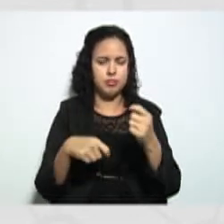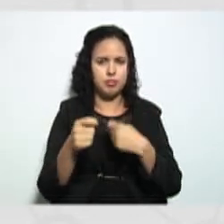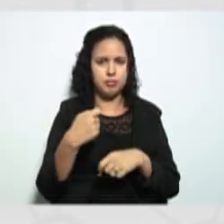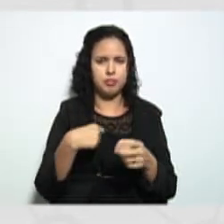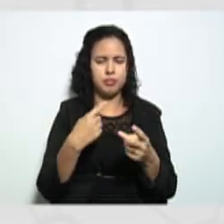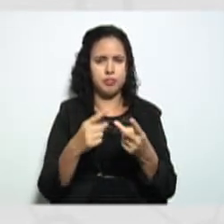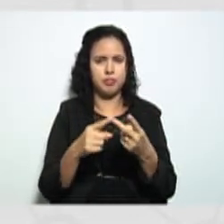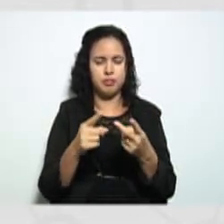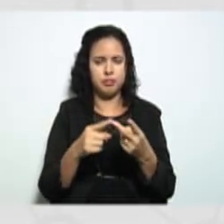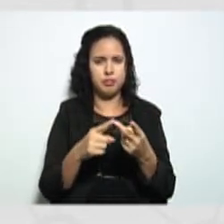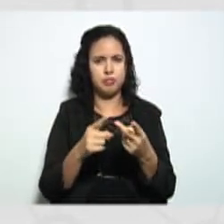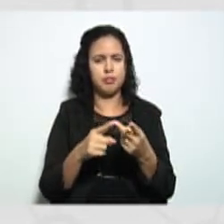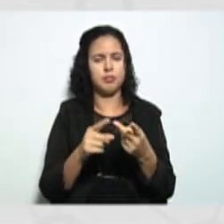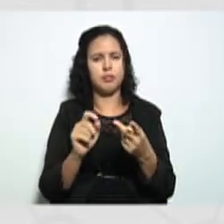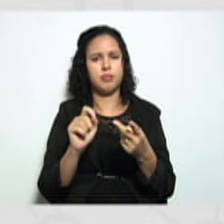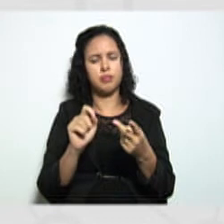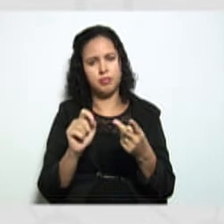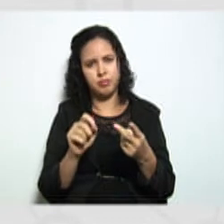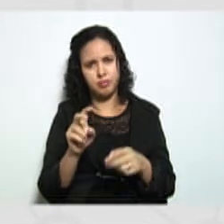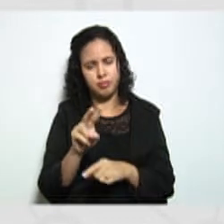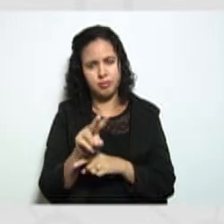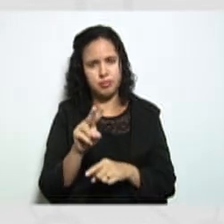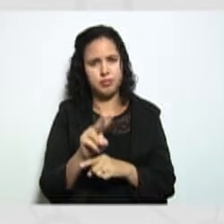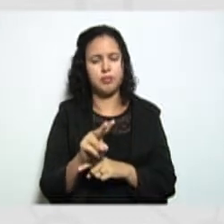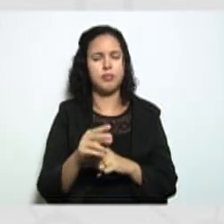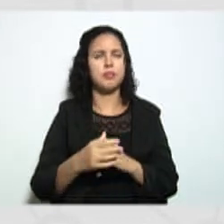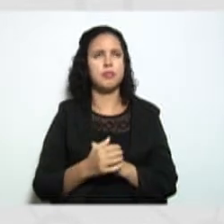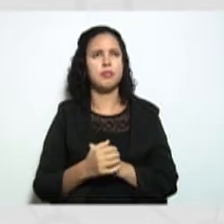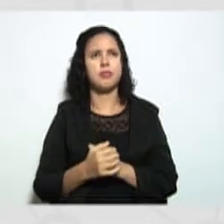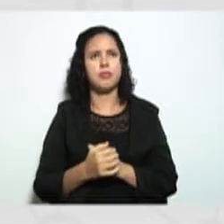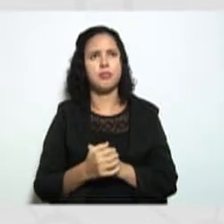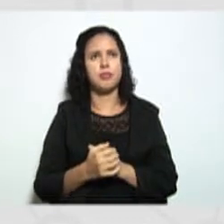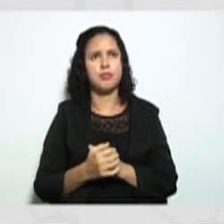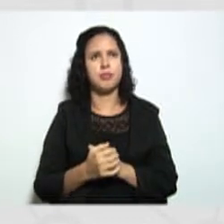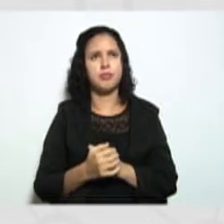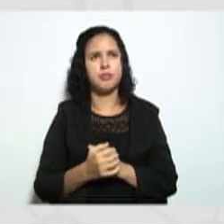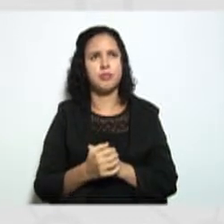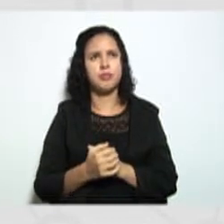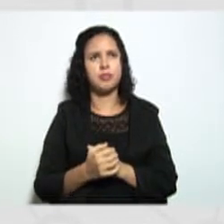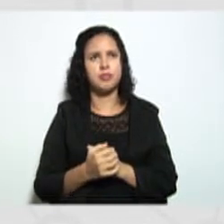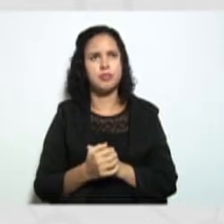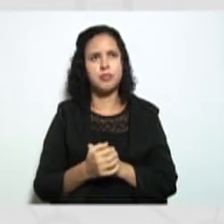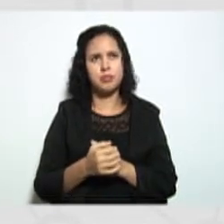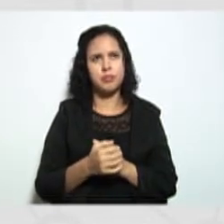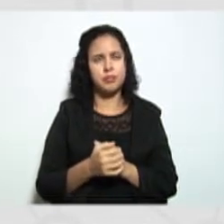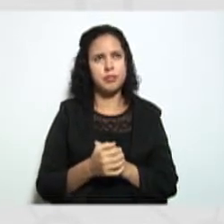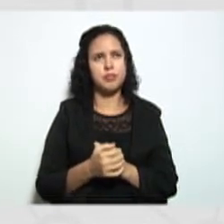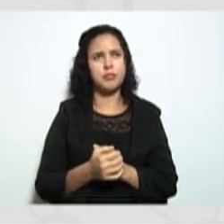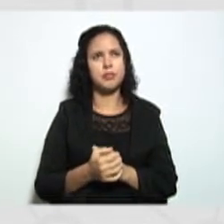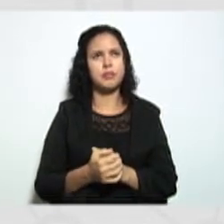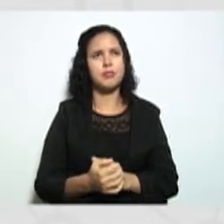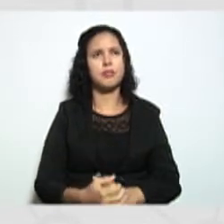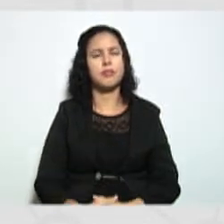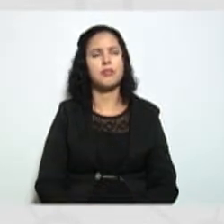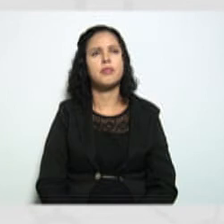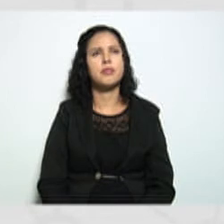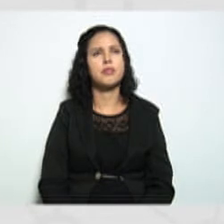Novamente, a resposta então vai estar ligada ao Conselho Administrativo e o Conselho Fiscal.